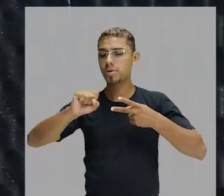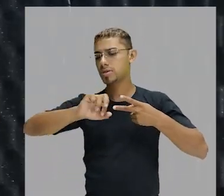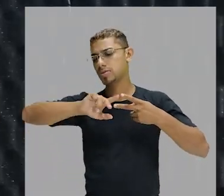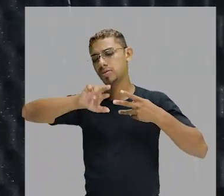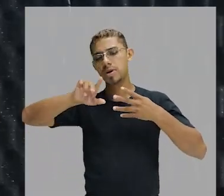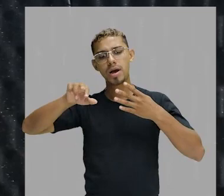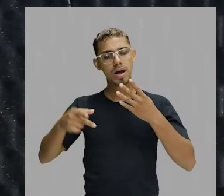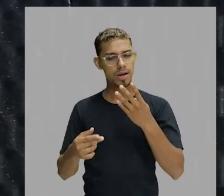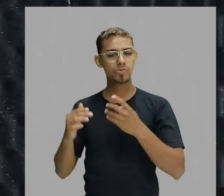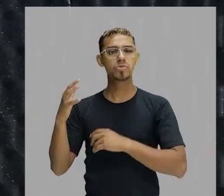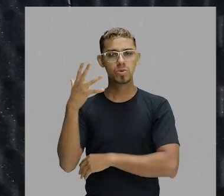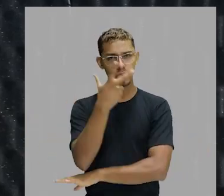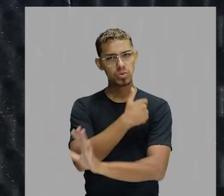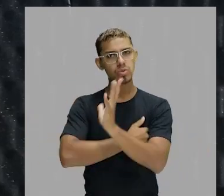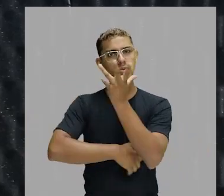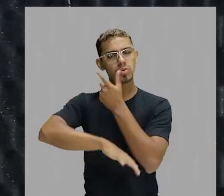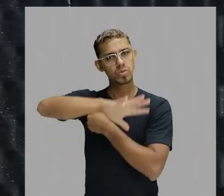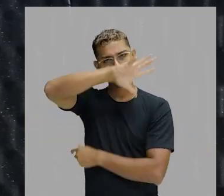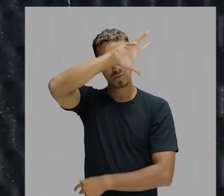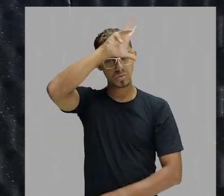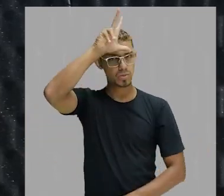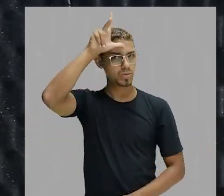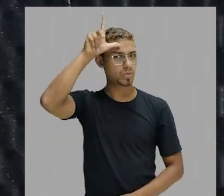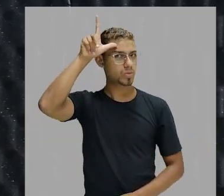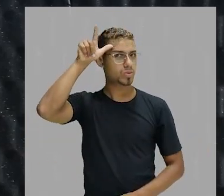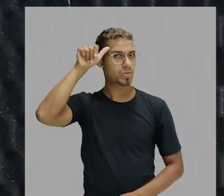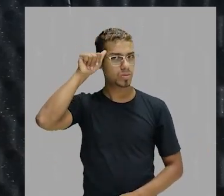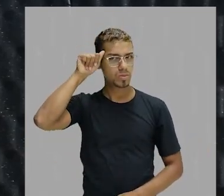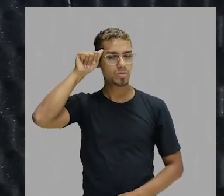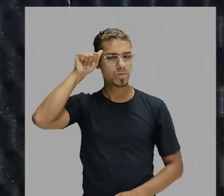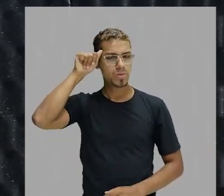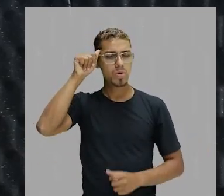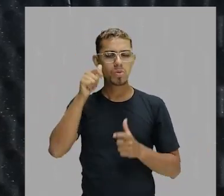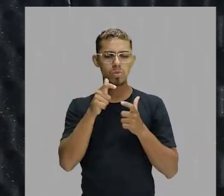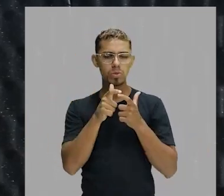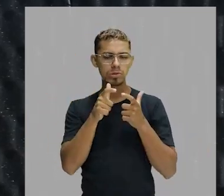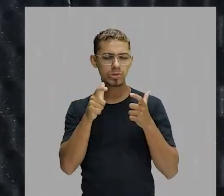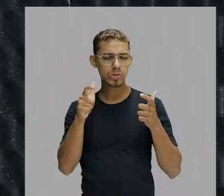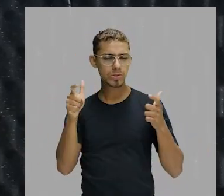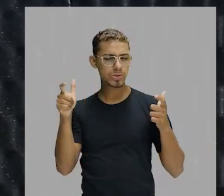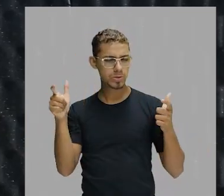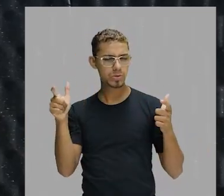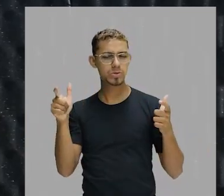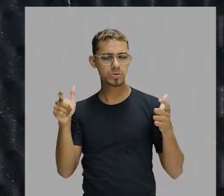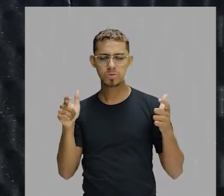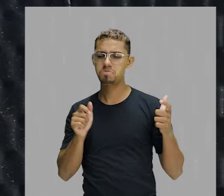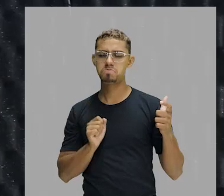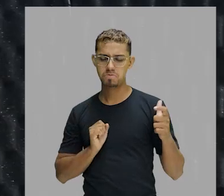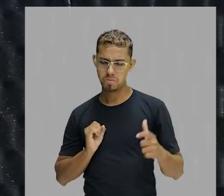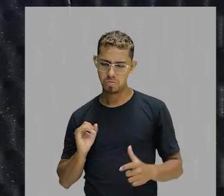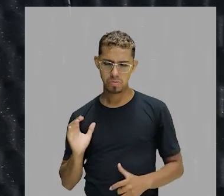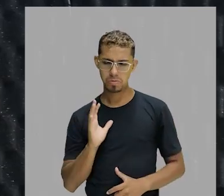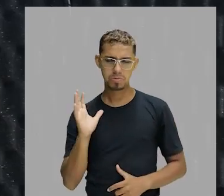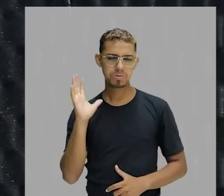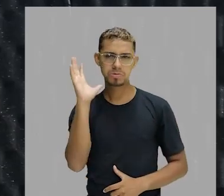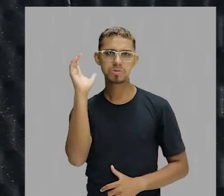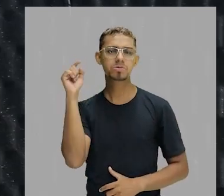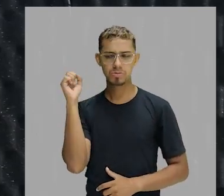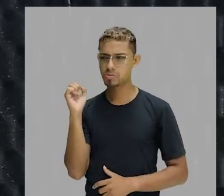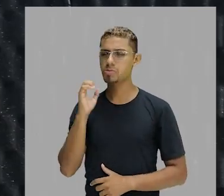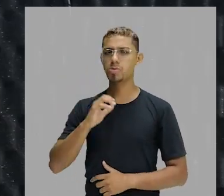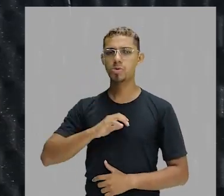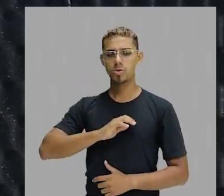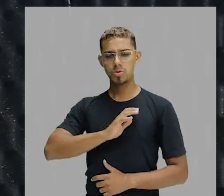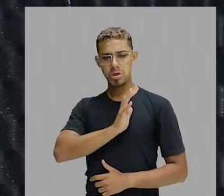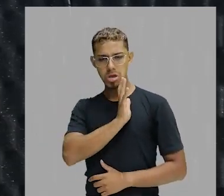por exemplo, a floresta amazônica aí, né? Que é considerada aí uma grande riqueza não apenas nacional, mas também mundial, né? Então o